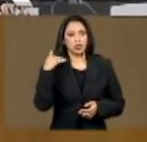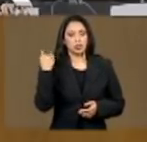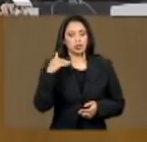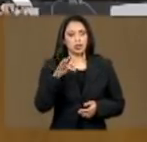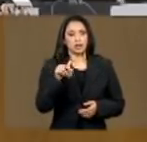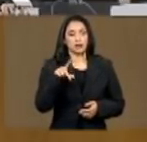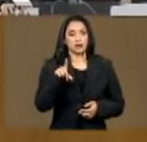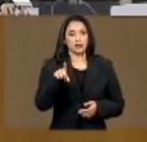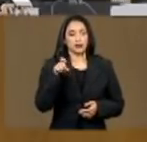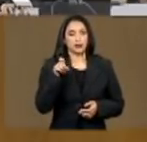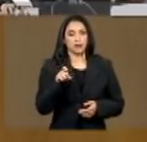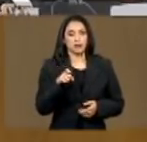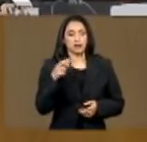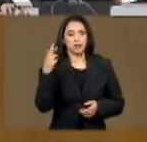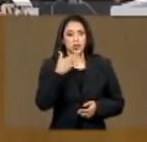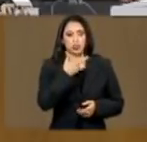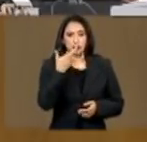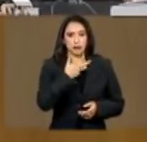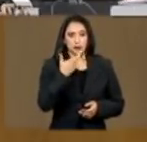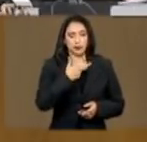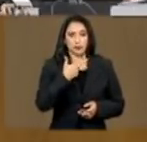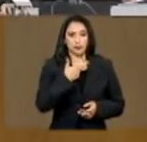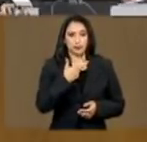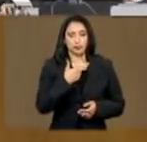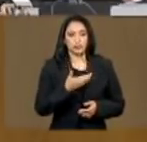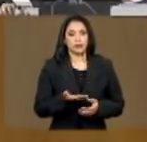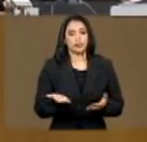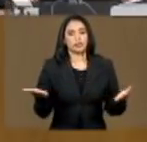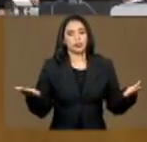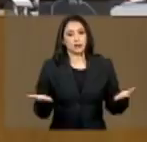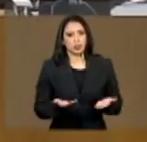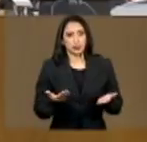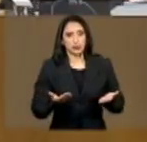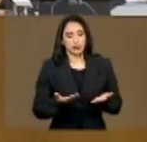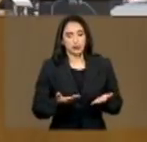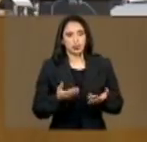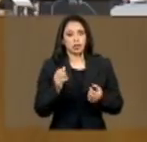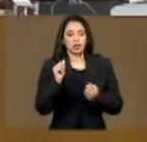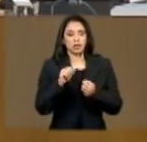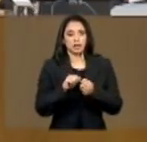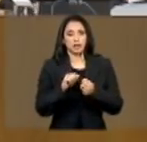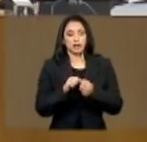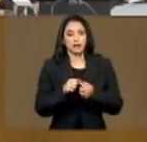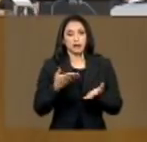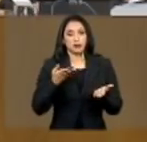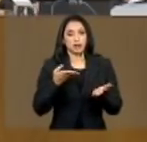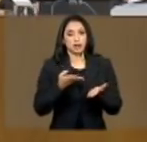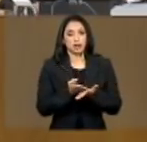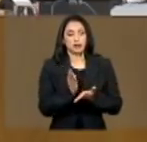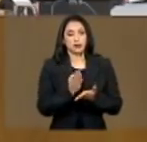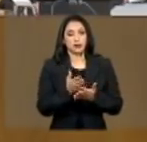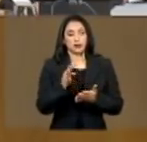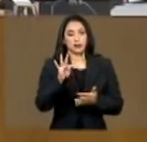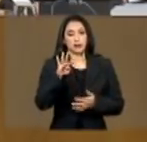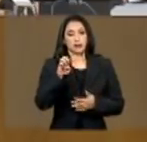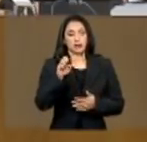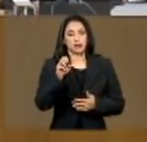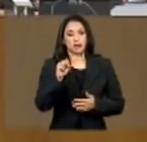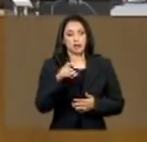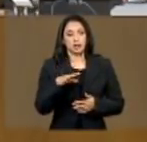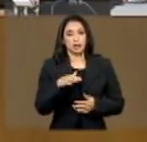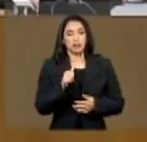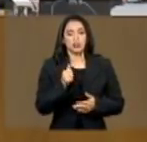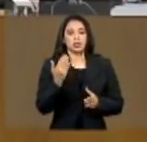lewandowski então eu real gol esse feito para a aprovação da tese de repercussão geral